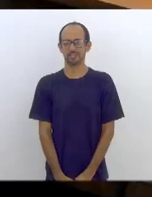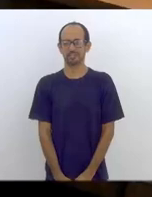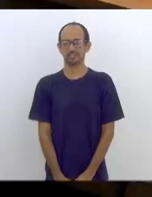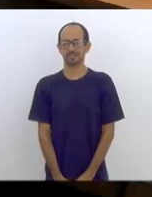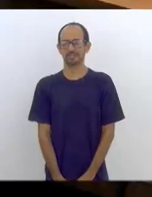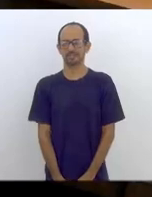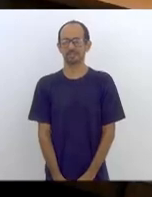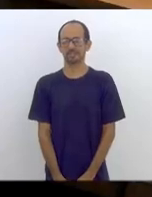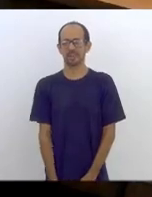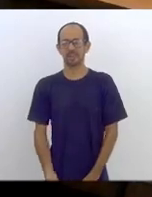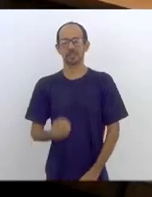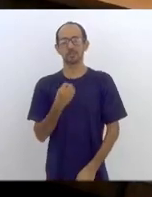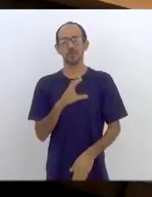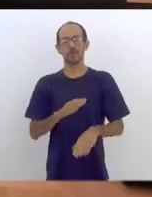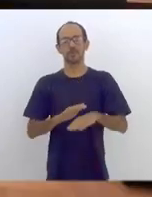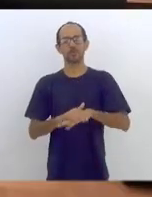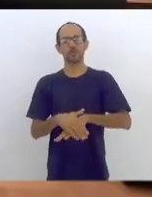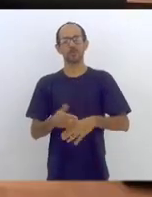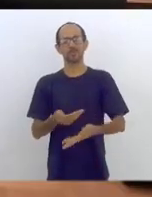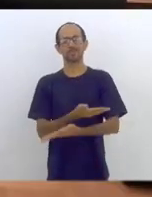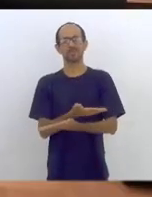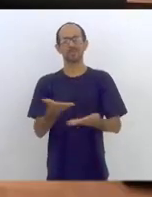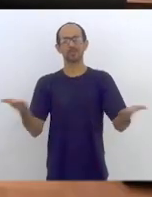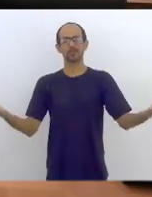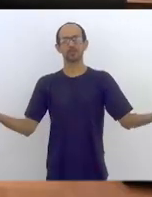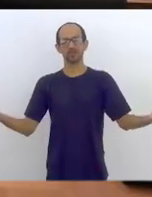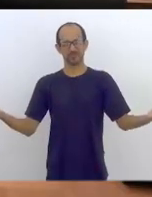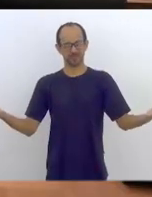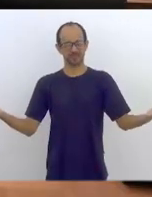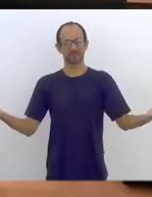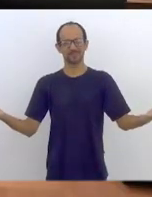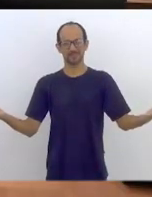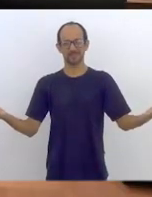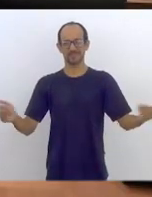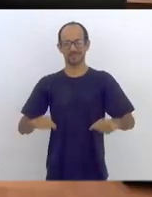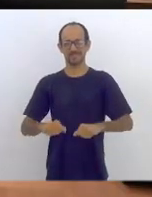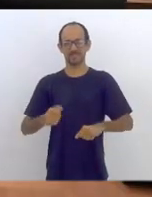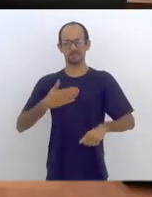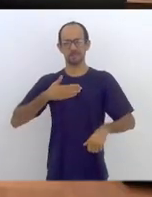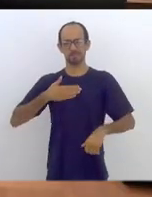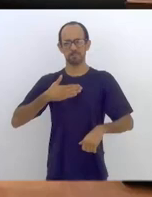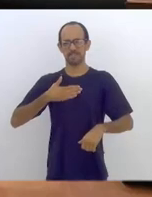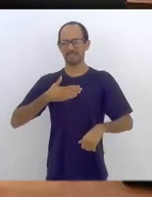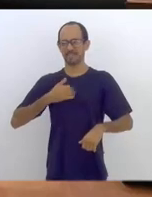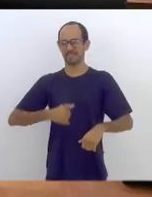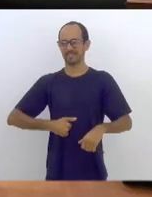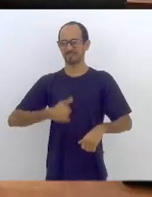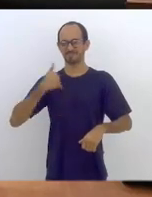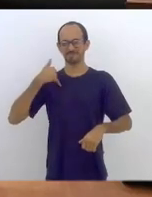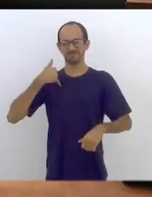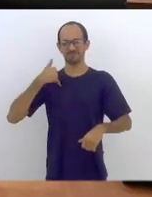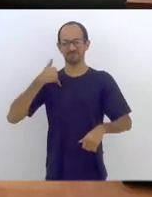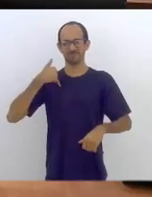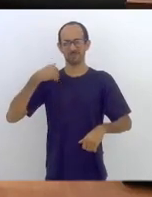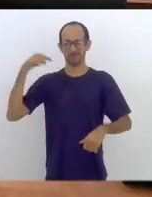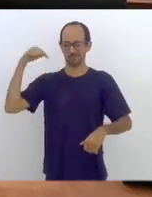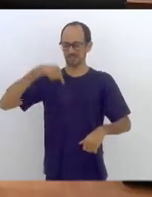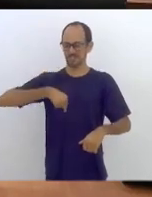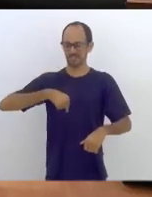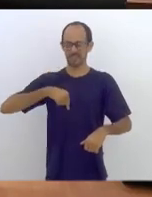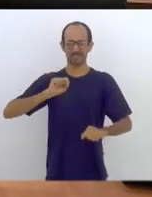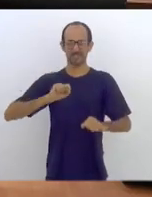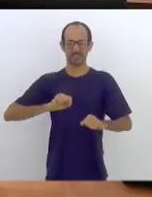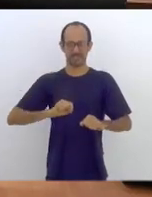Boa noite a todas, a todos e a todas. Para mim é uma honra imensa